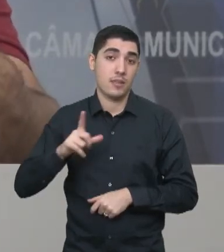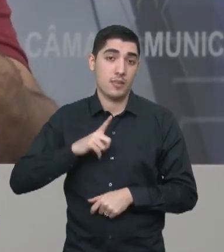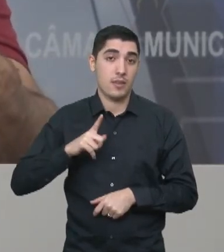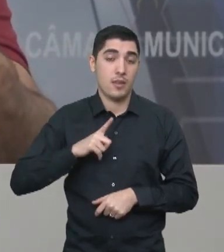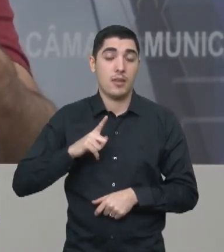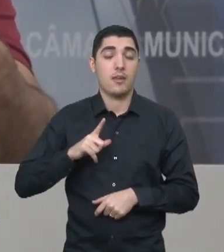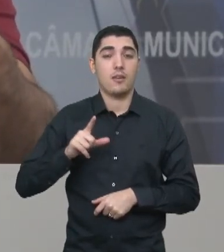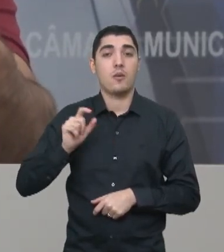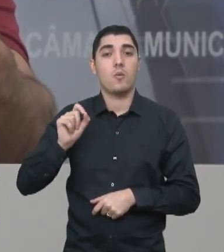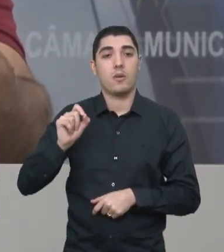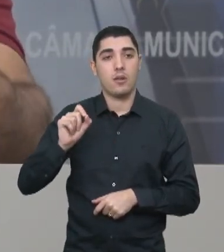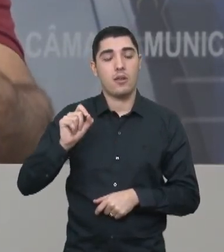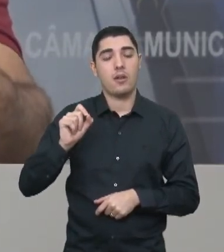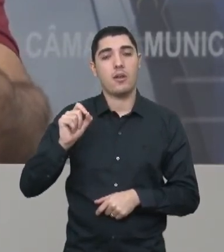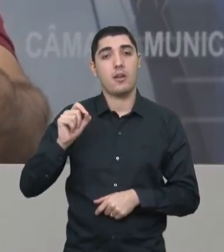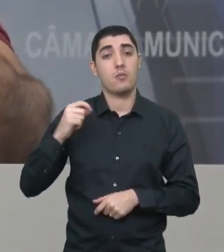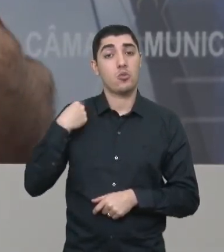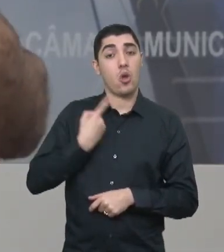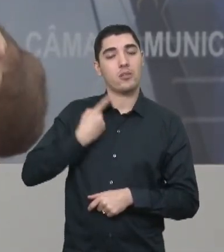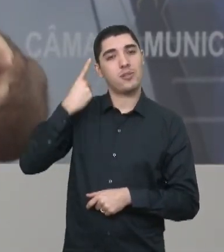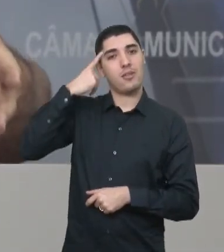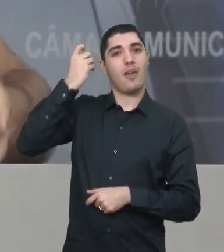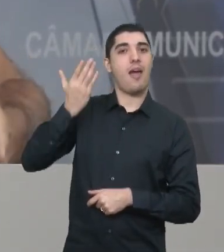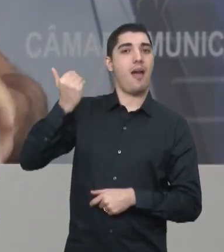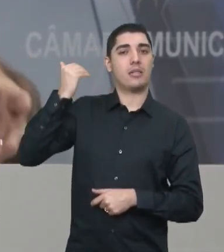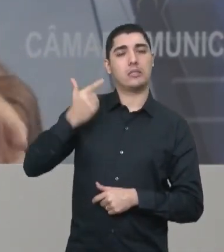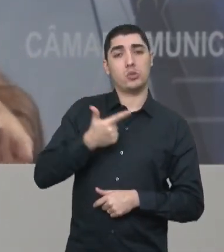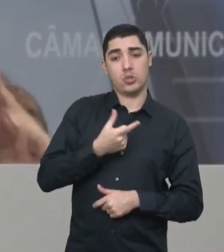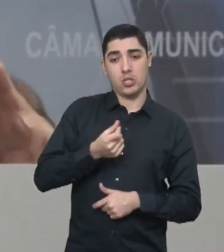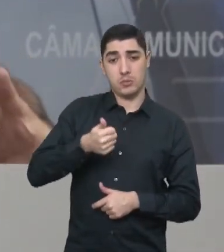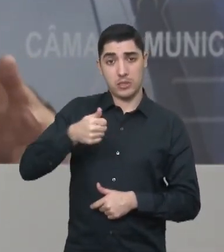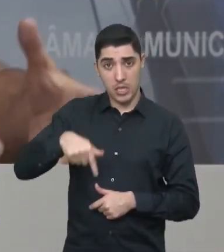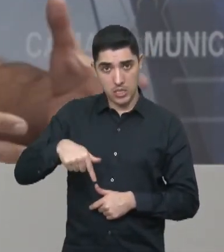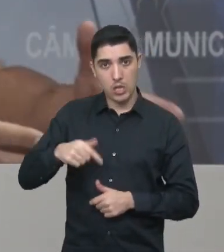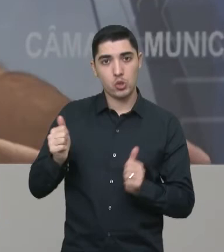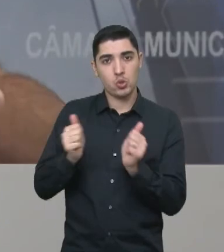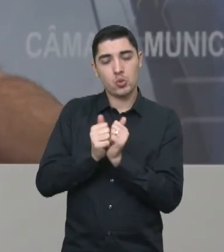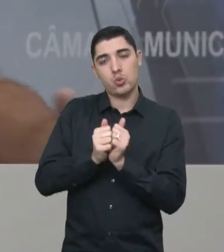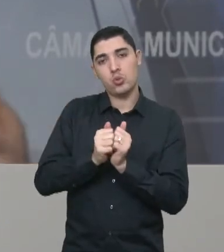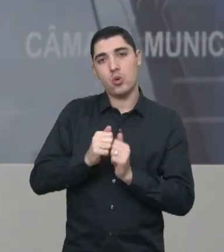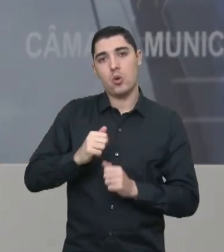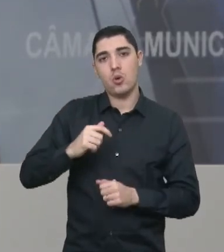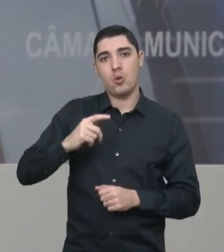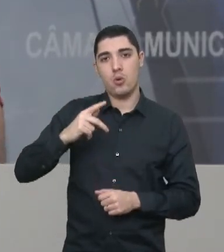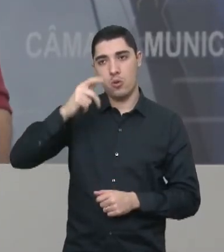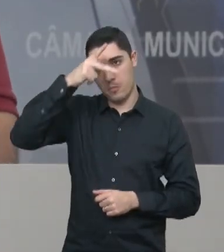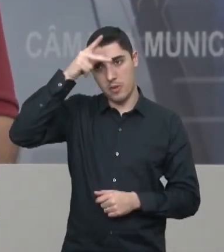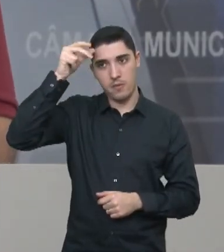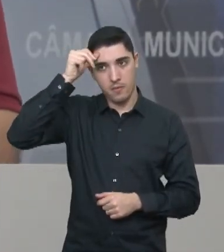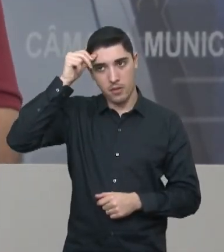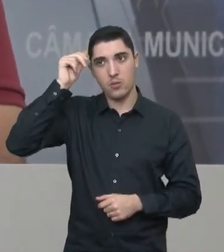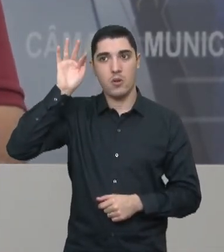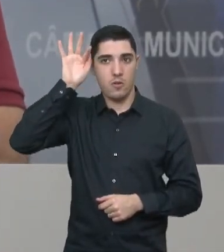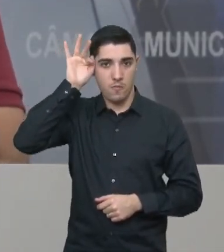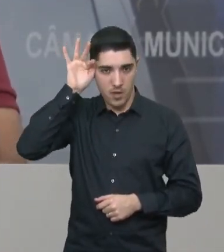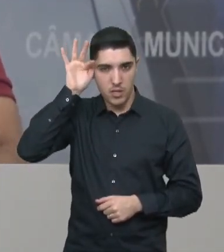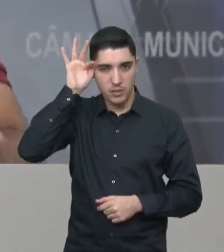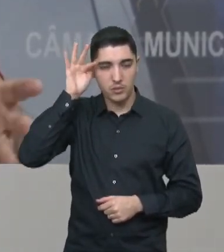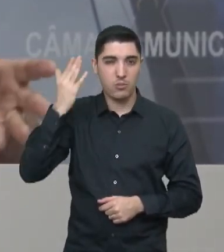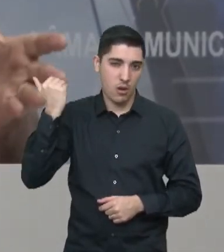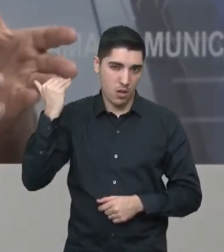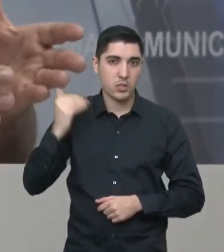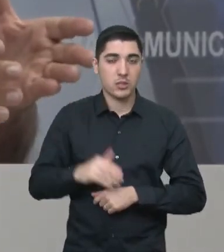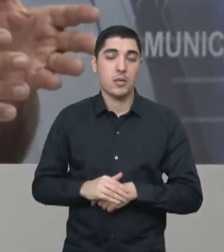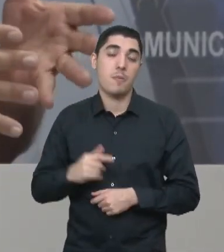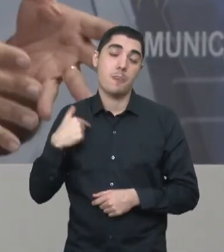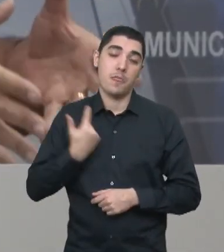ideia mesmo do que a gente queria na época. Quando em 2017 nós fomos com o então prefeito Felício Ramuti, nós fomos lá